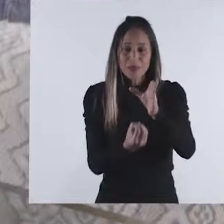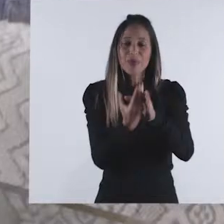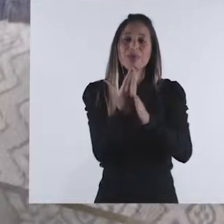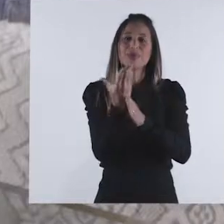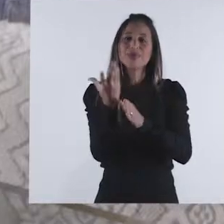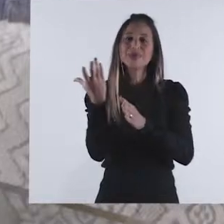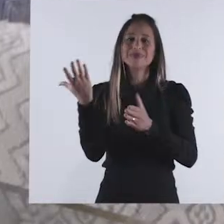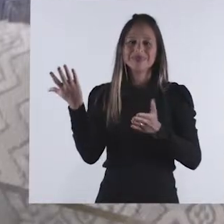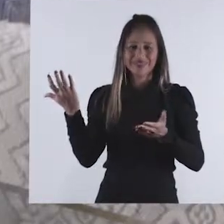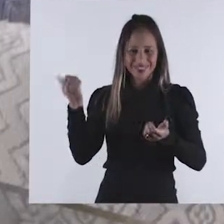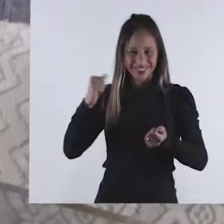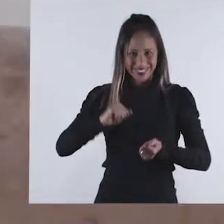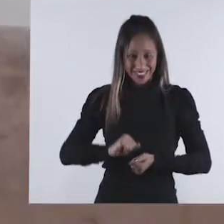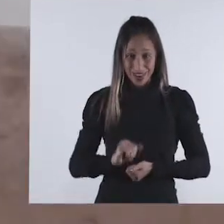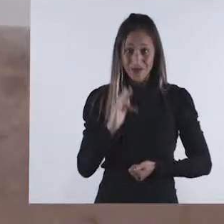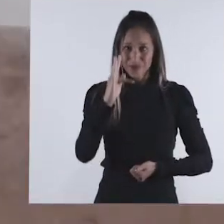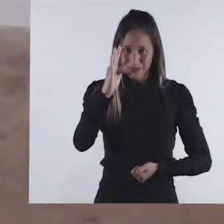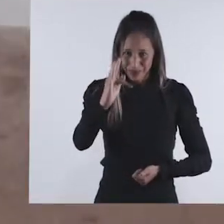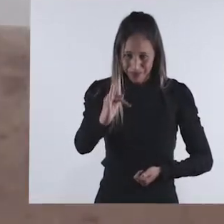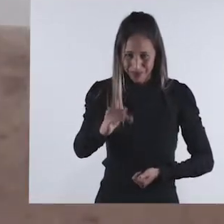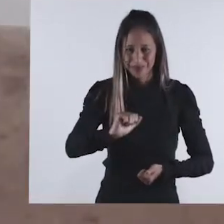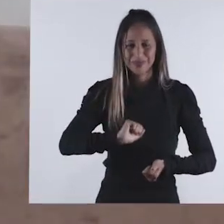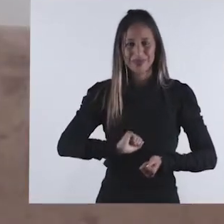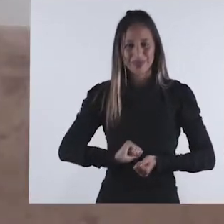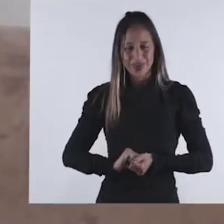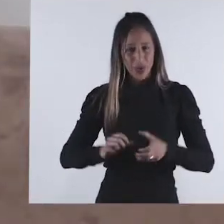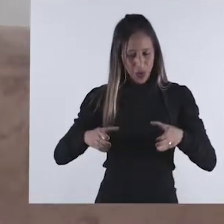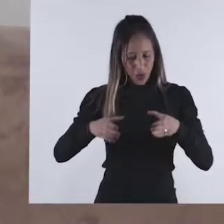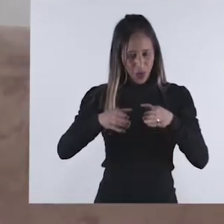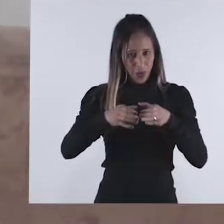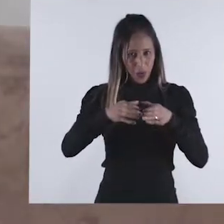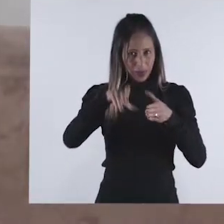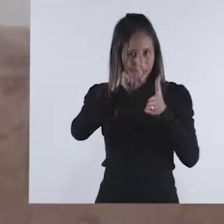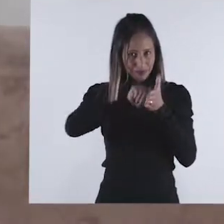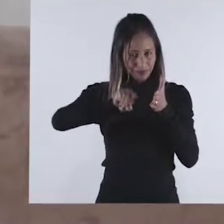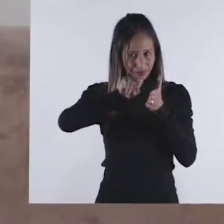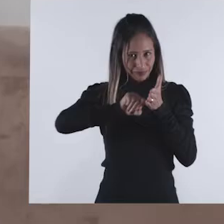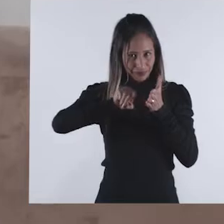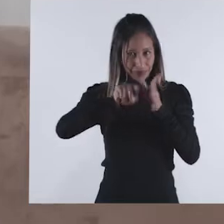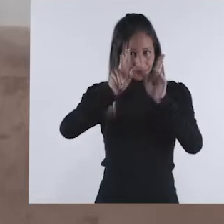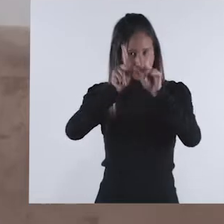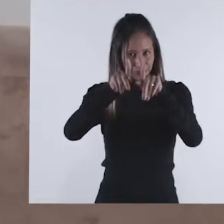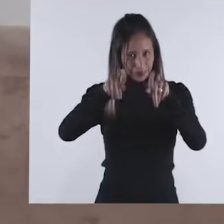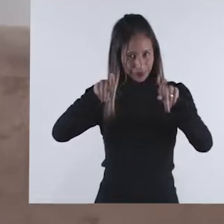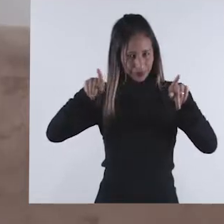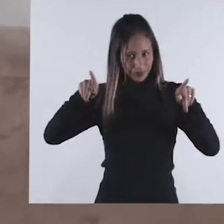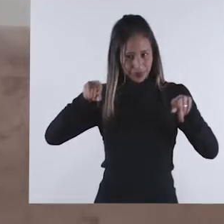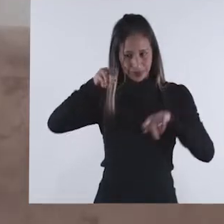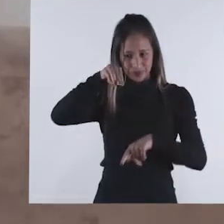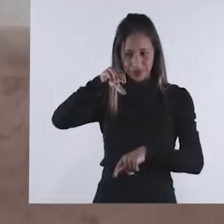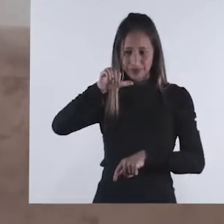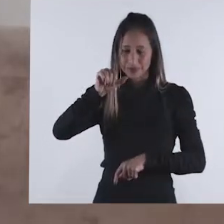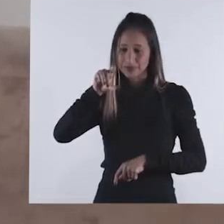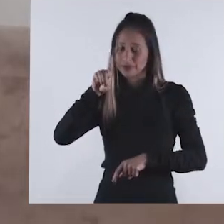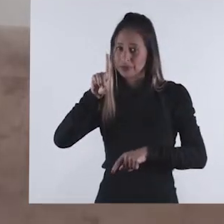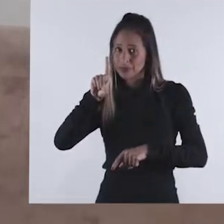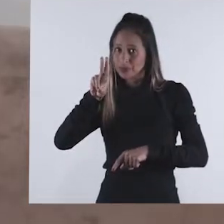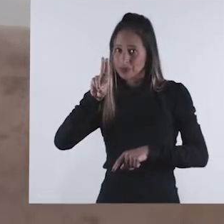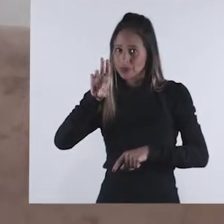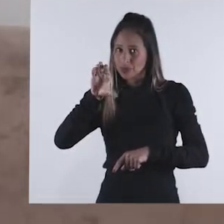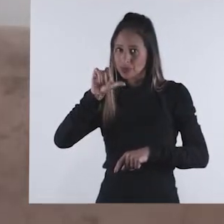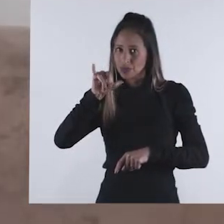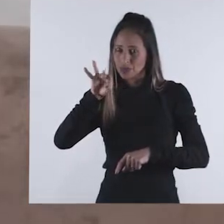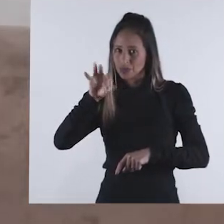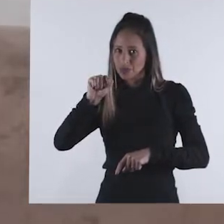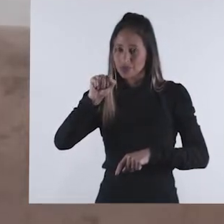tecendo amanhãs, com a curadoria das escritoras e professoras Madu Costa e Ana